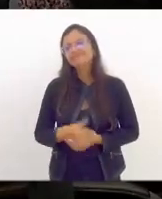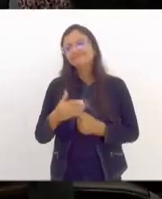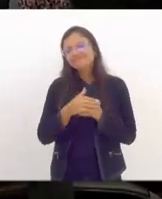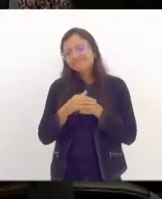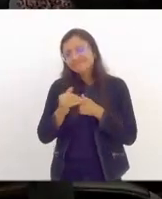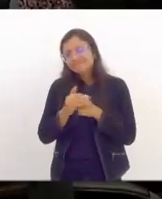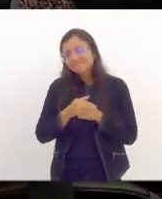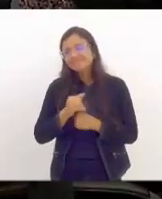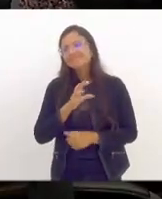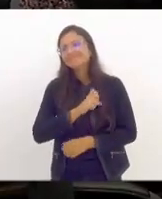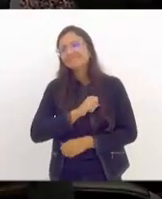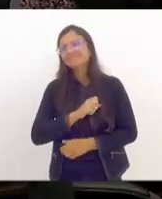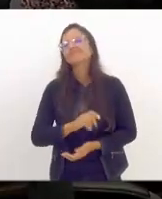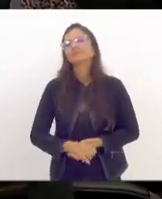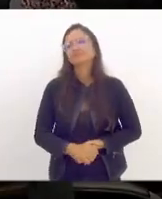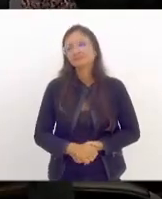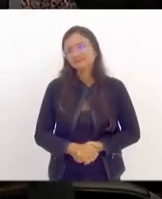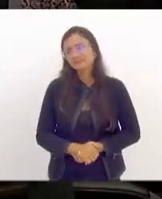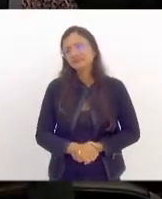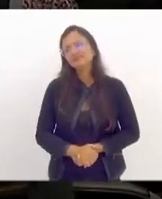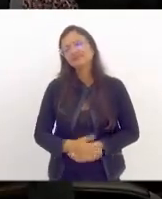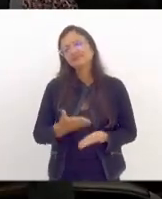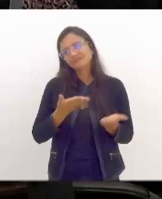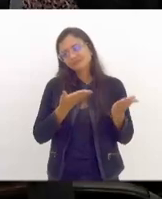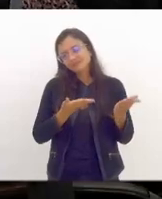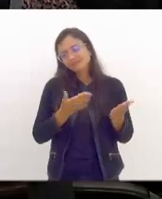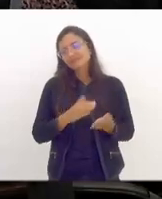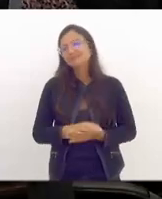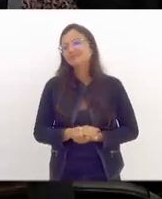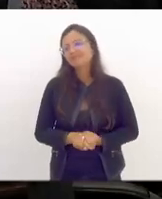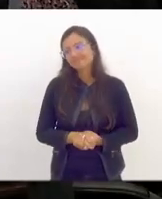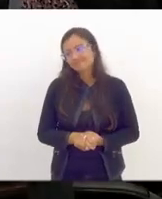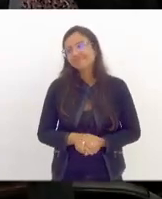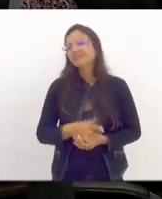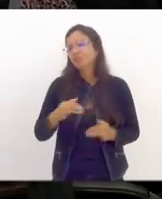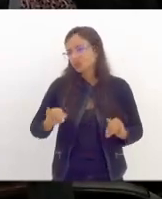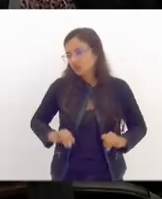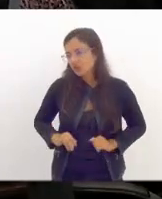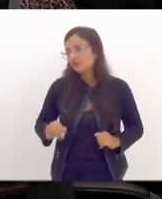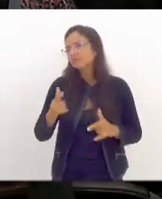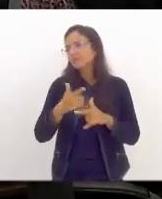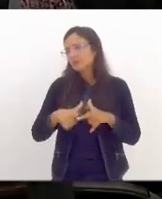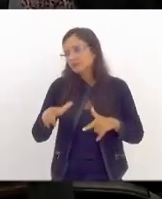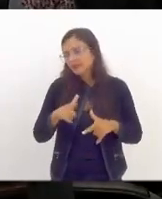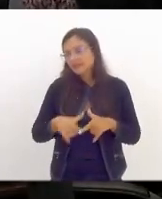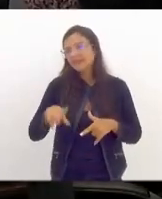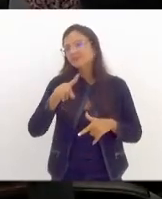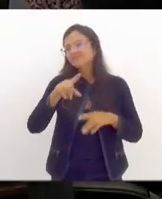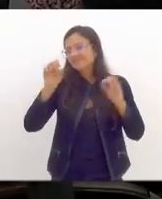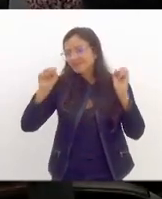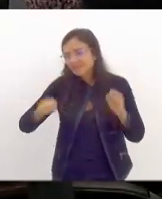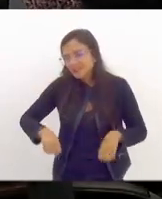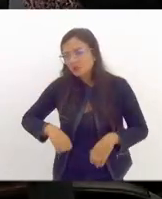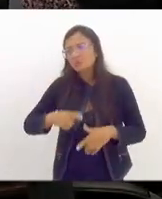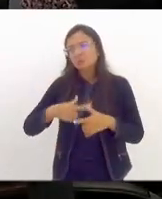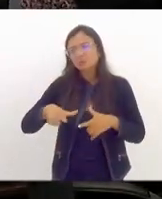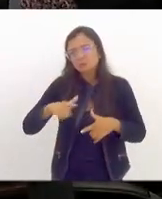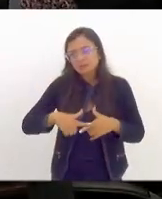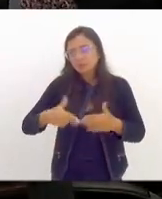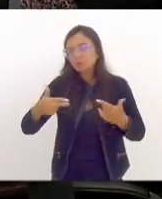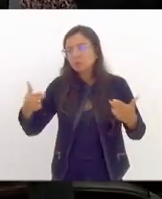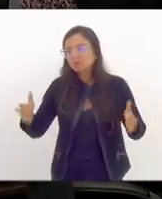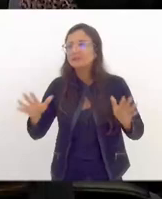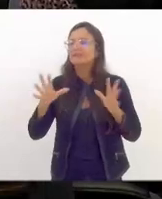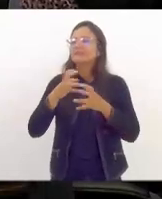a gente não tem nada então é às vezes a gente ouve nosso pedido de socorro que tá engasgado com uma voz eu tenho certeza que tem